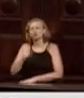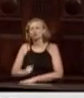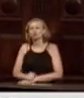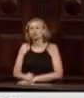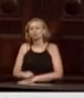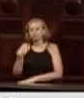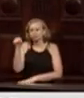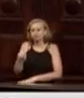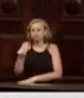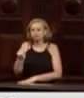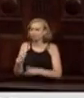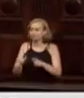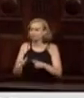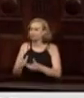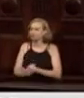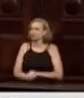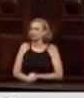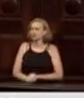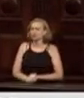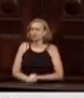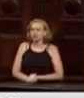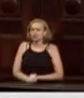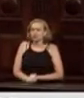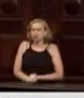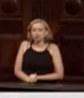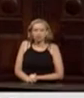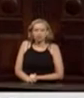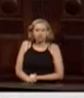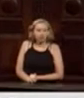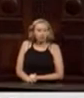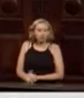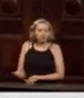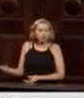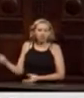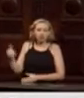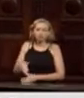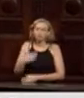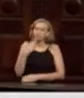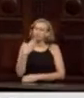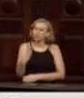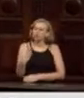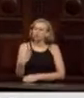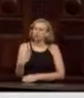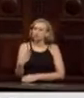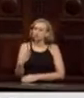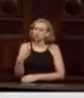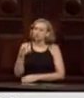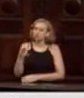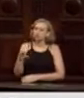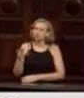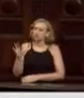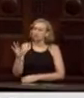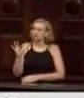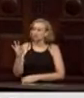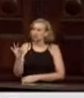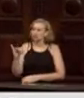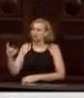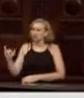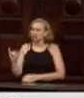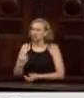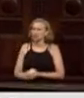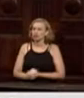Nessa casa aqui, a bancada do PSOL entrou com um pedido de CPI sobre isenções fiscais, conseguiu um